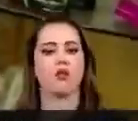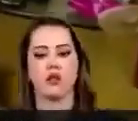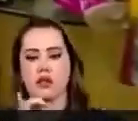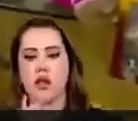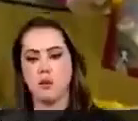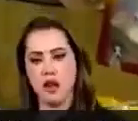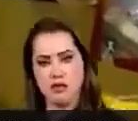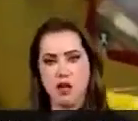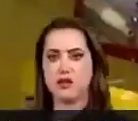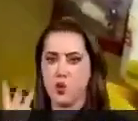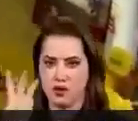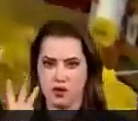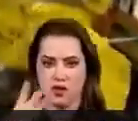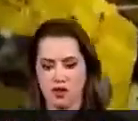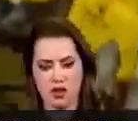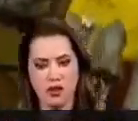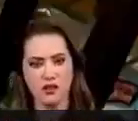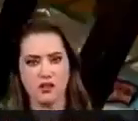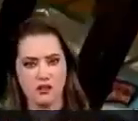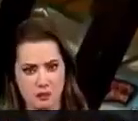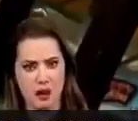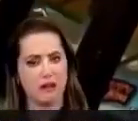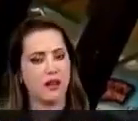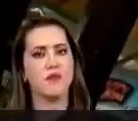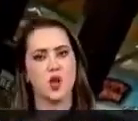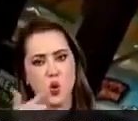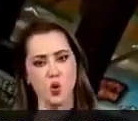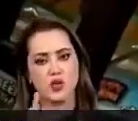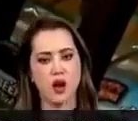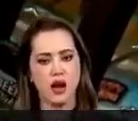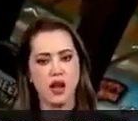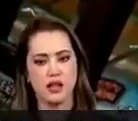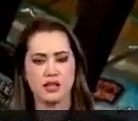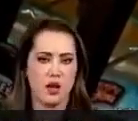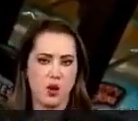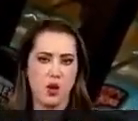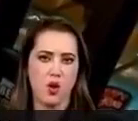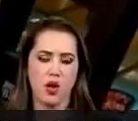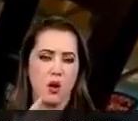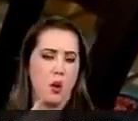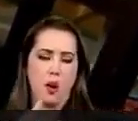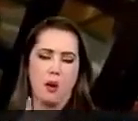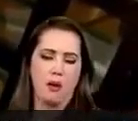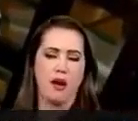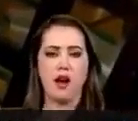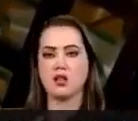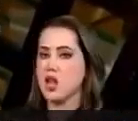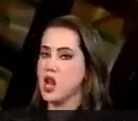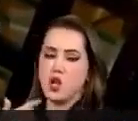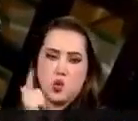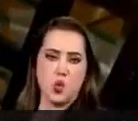uma pata e achou um lar quando ainda era pequeno. A única coisa é que não pode andar muito, né? Isso ele não